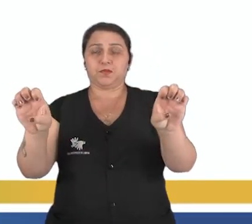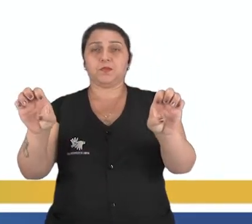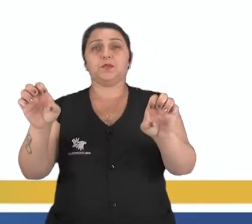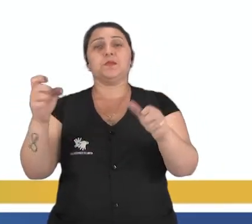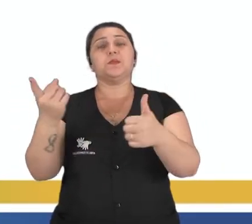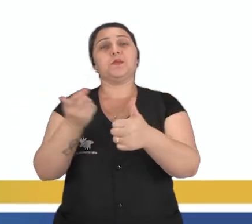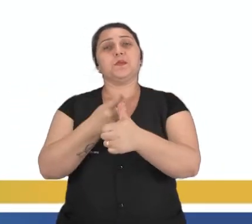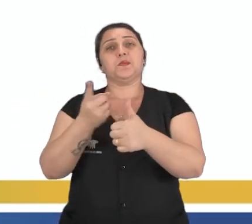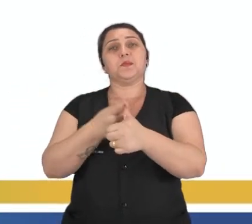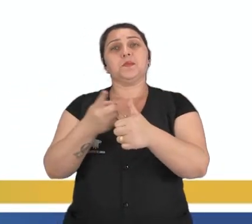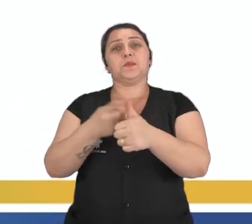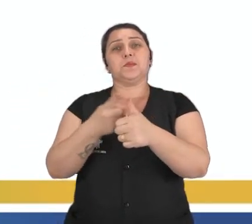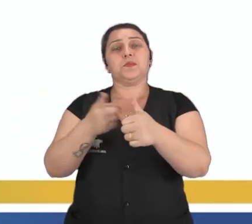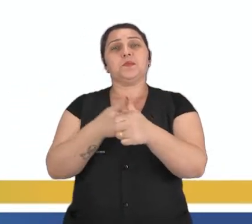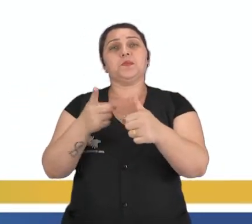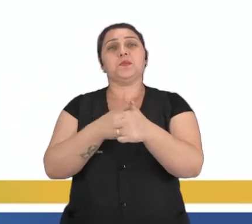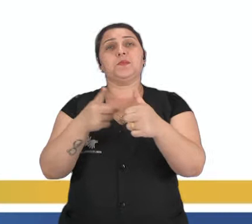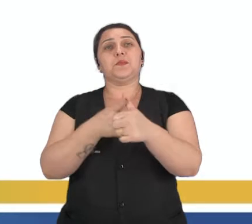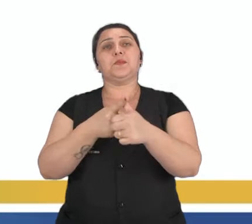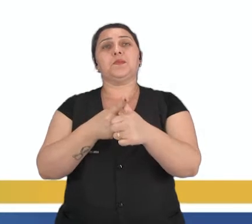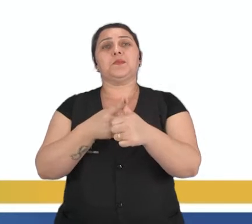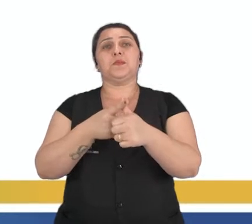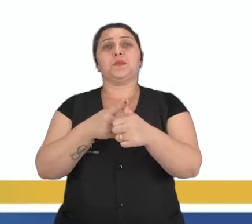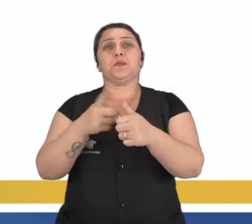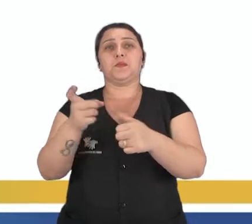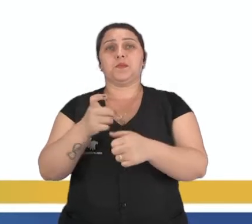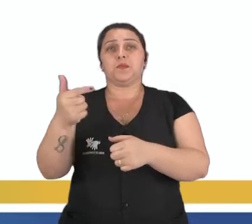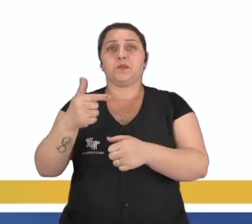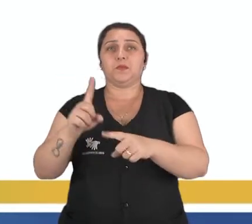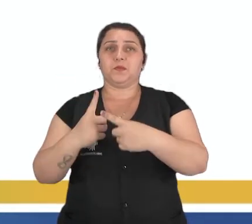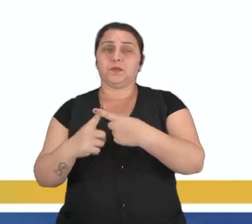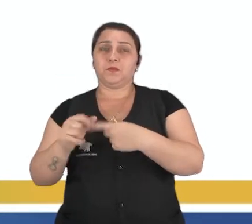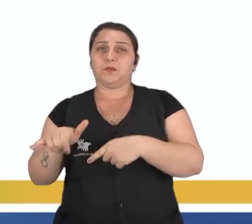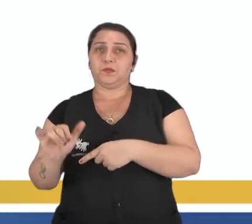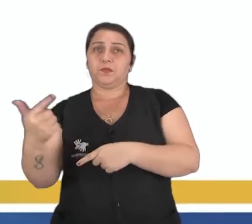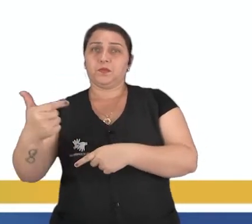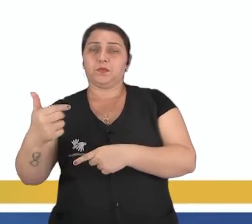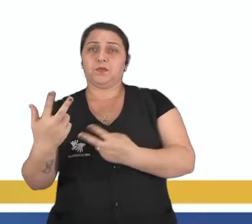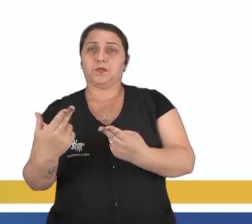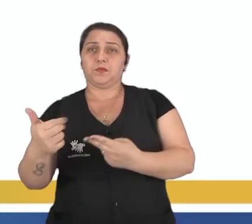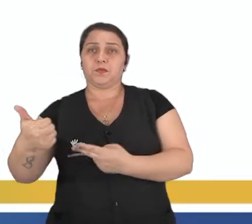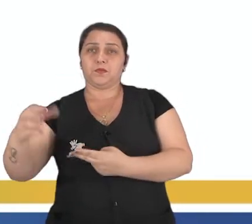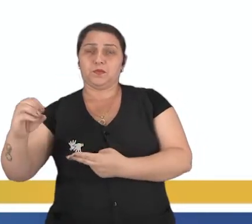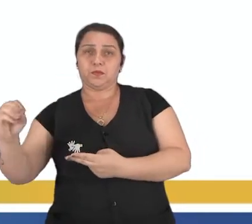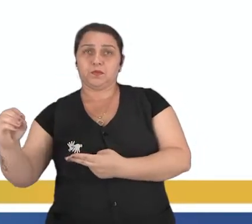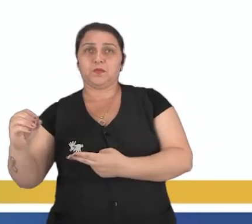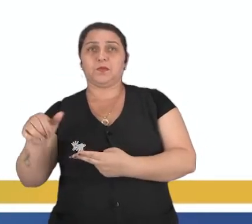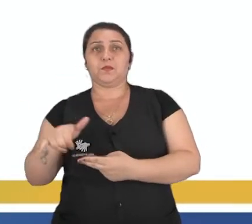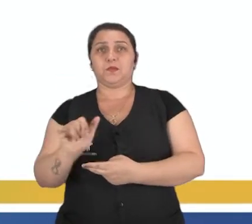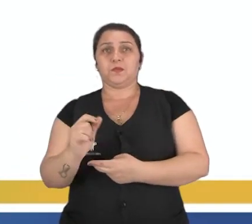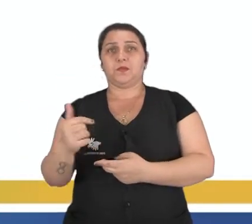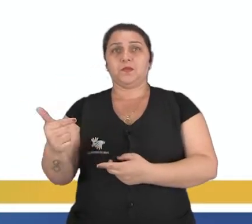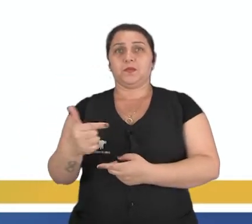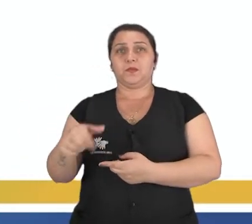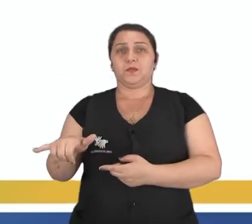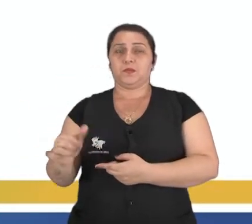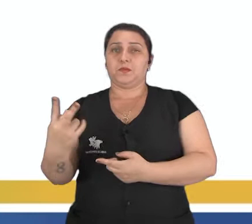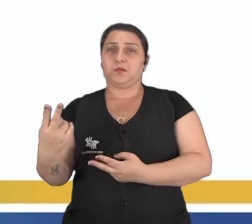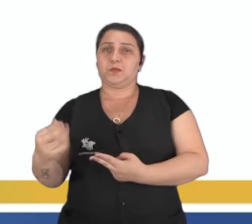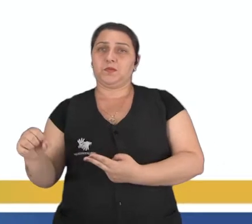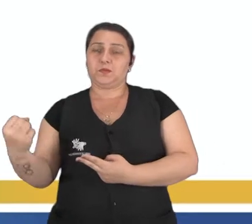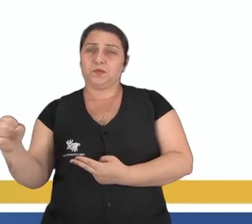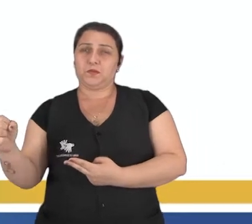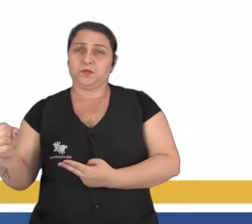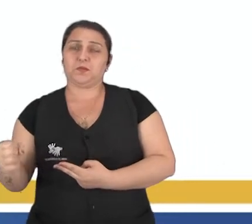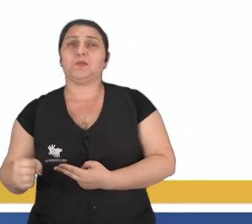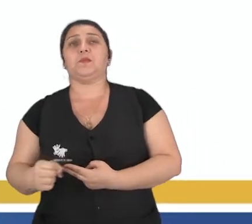segundo sistema, x ao quadrado mais y ao quadrado igual a 100 e x menos y igual a 8. Duas equações e